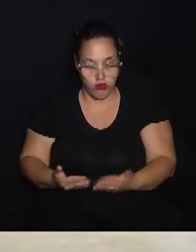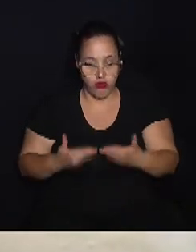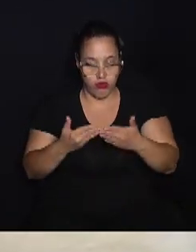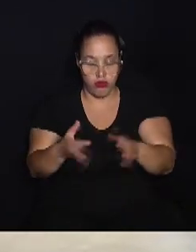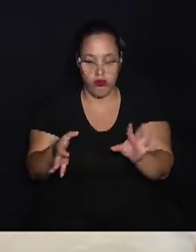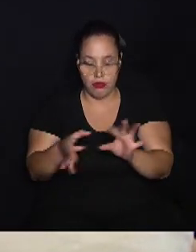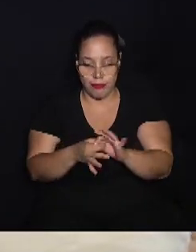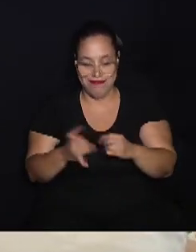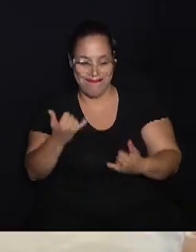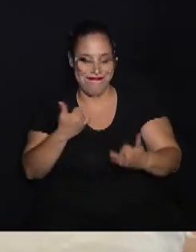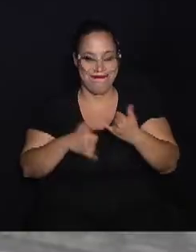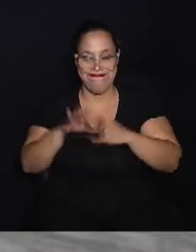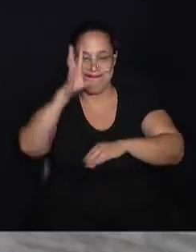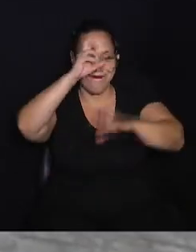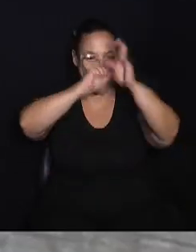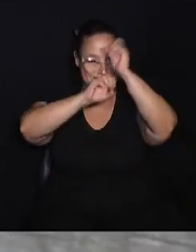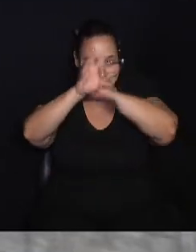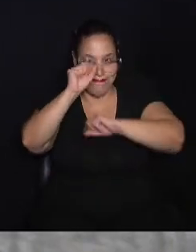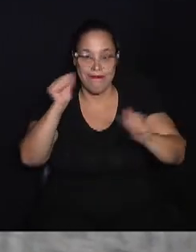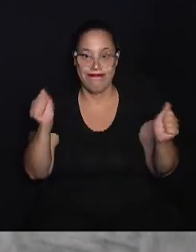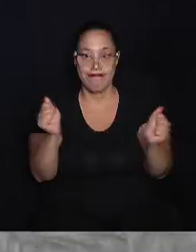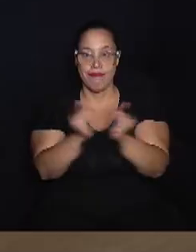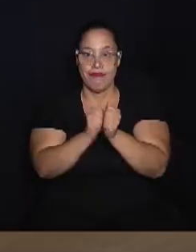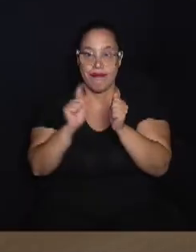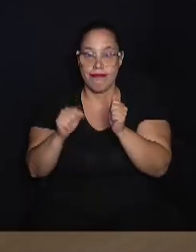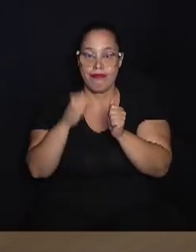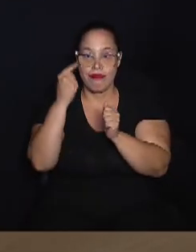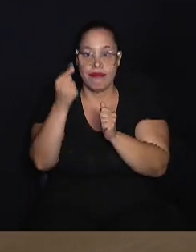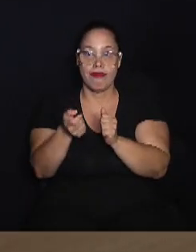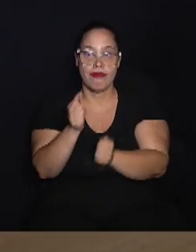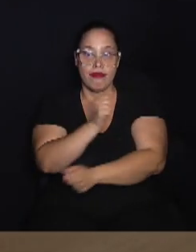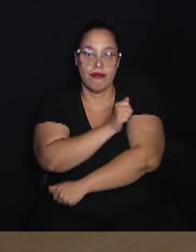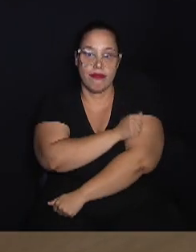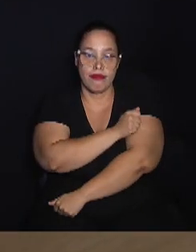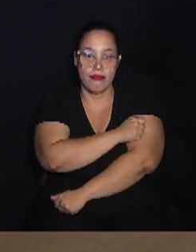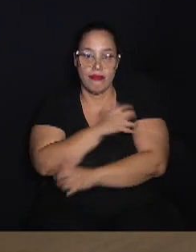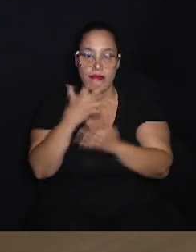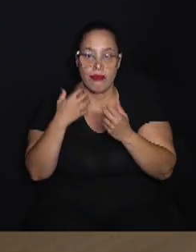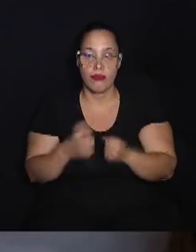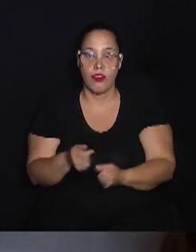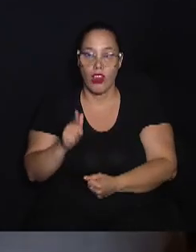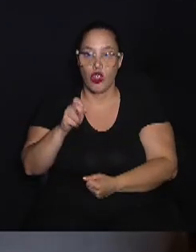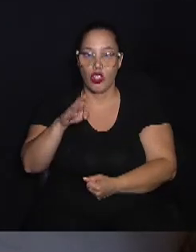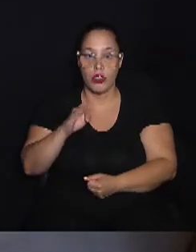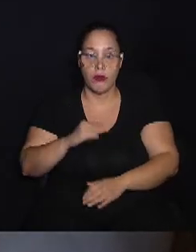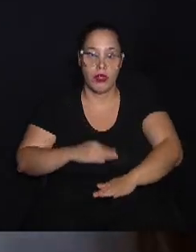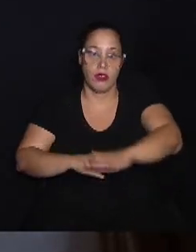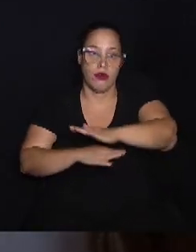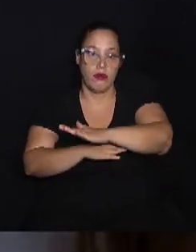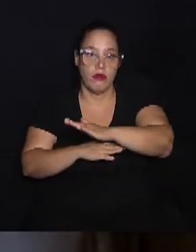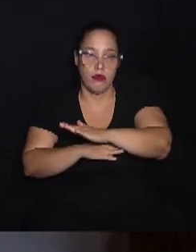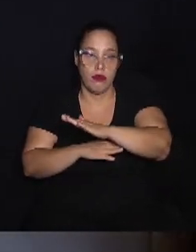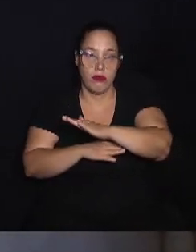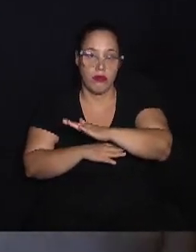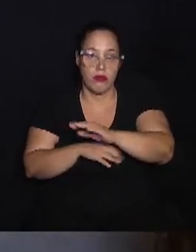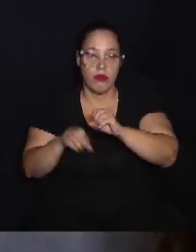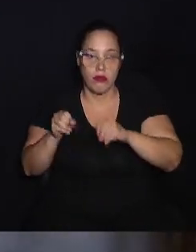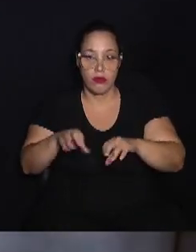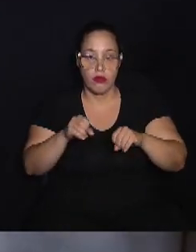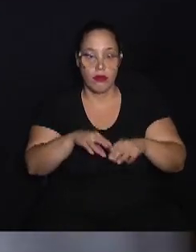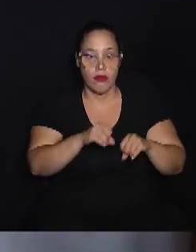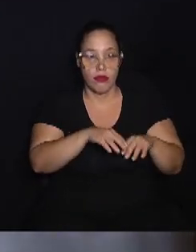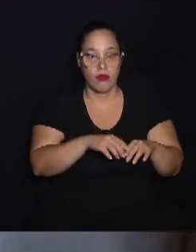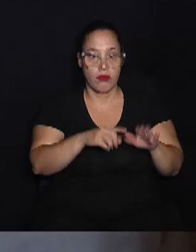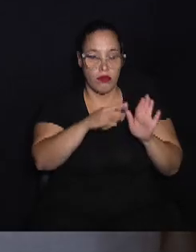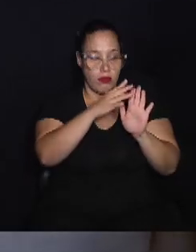diversão e aprendizado Além disso todos os alunos recebem o gibi da câmara uma publicação que ensina por meio de